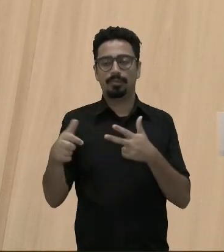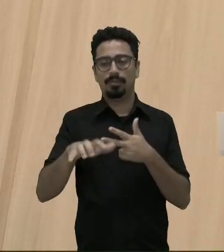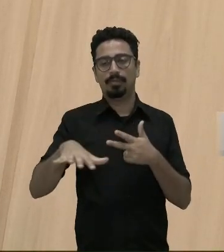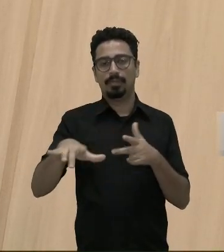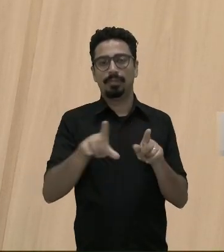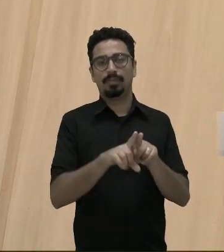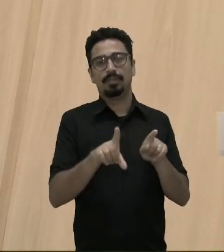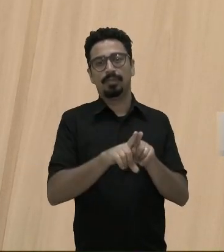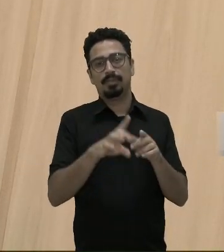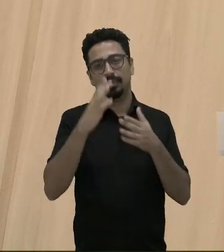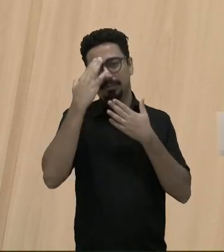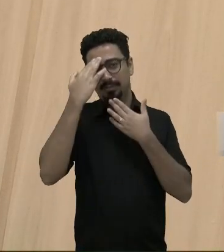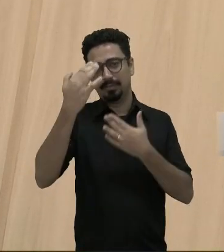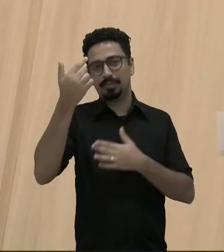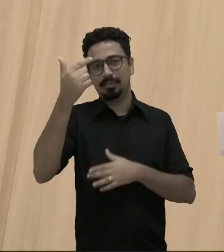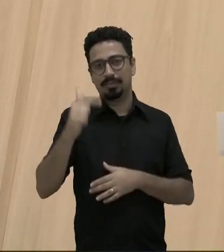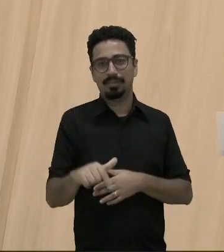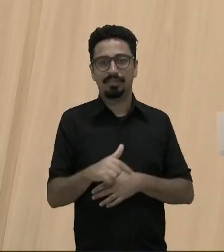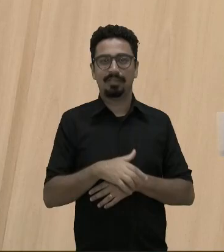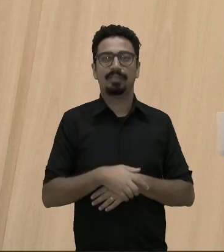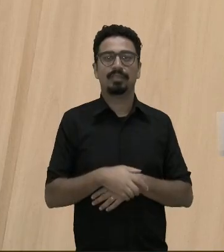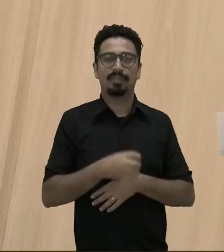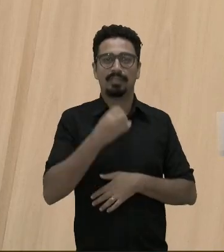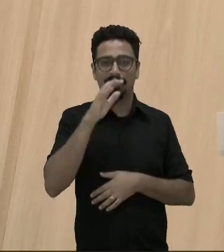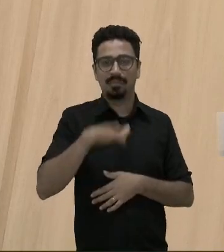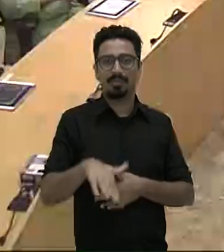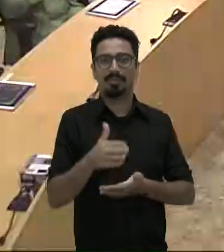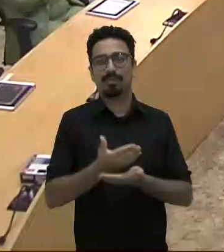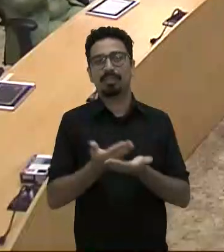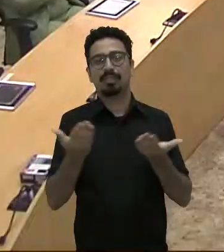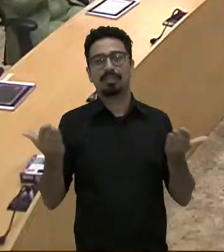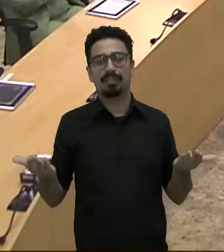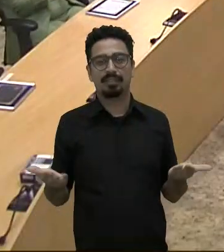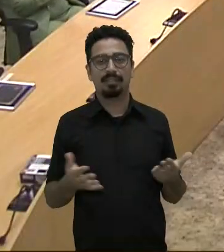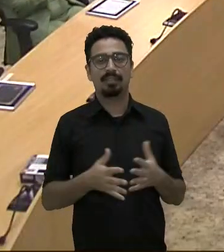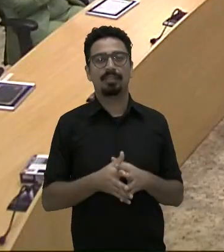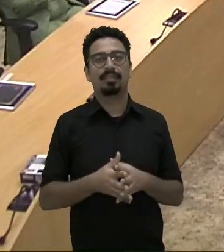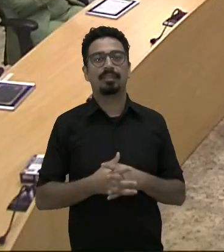Muito obrigado mais uma vez e boa tarde a todos.